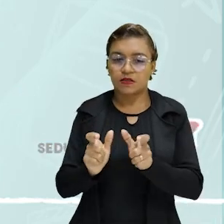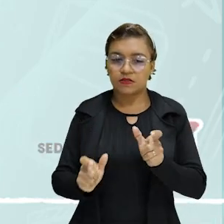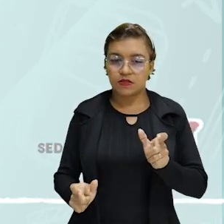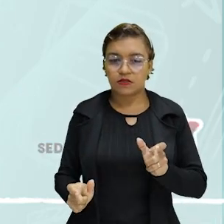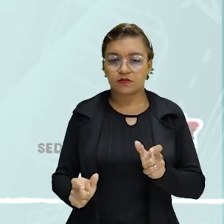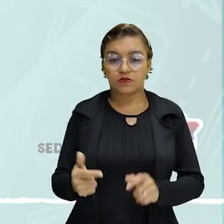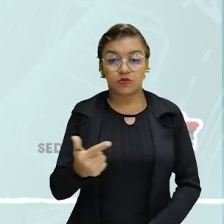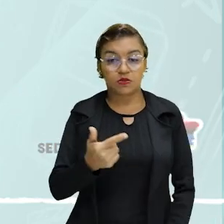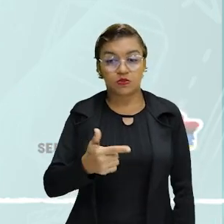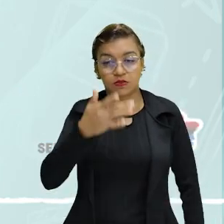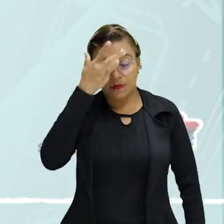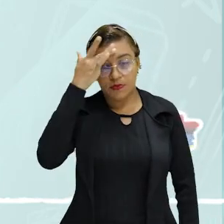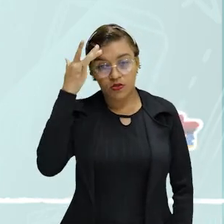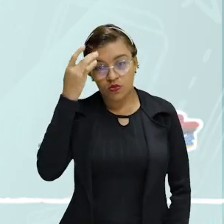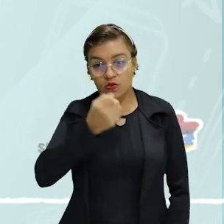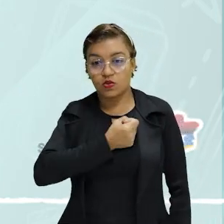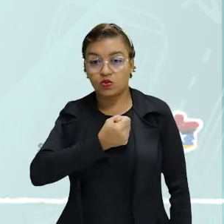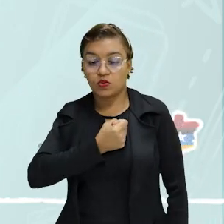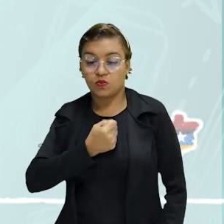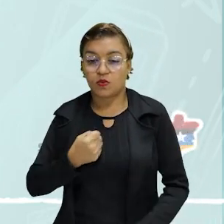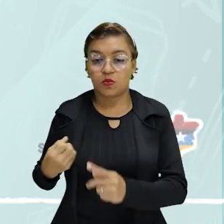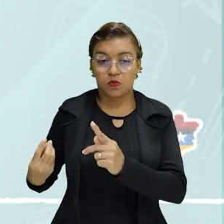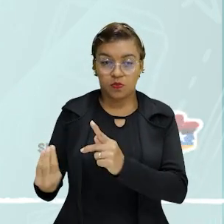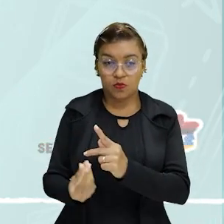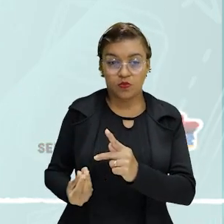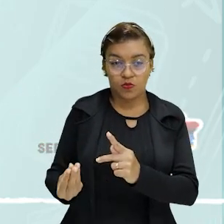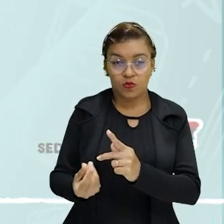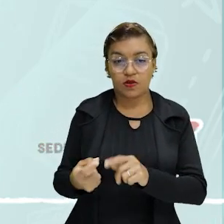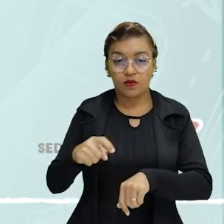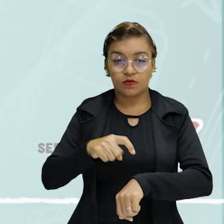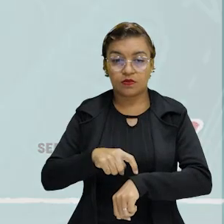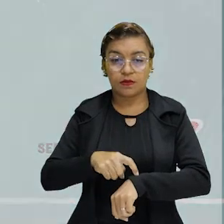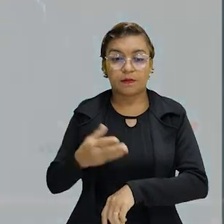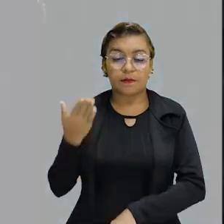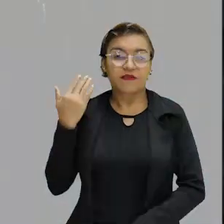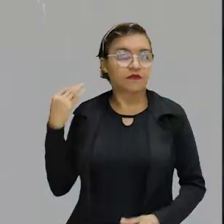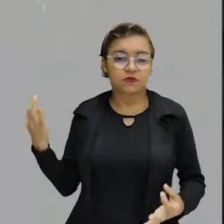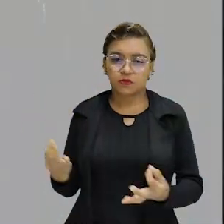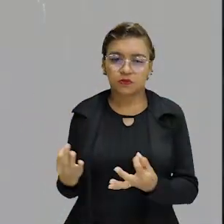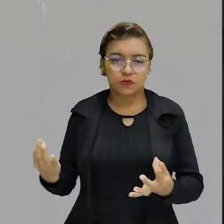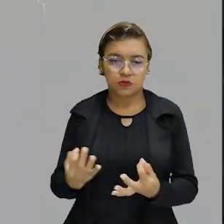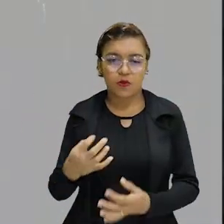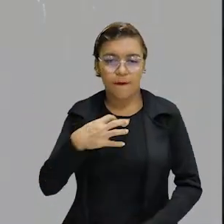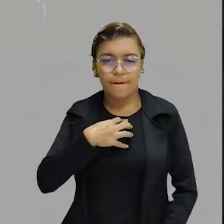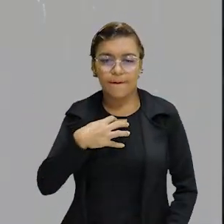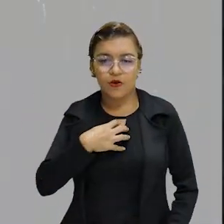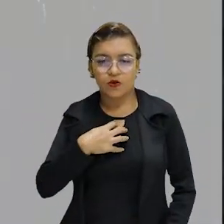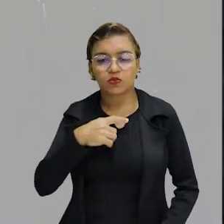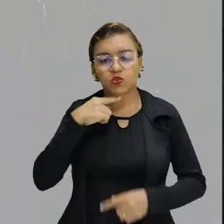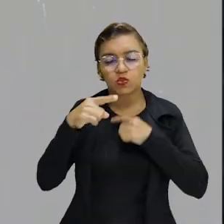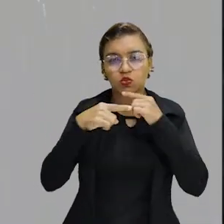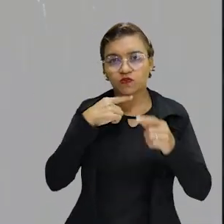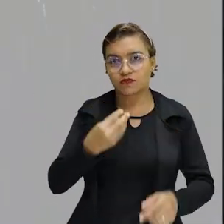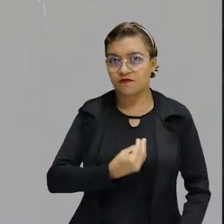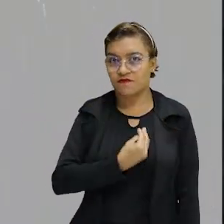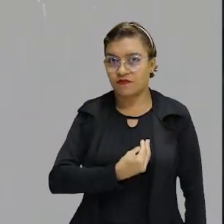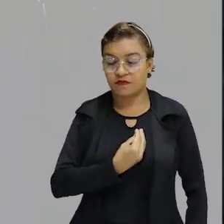pessoa, o número, o plural, o tempo, pretérito imperfeito, e o modo, que é o subjuntivo do verbo viver.